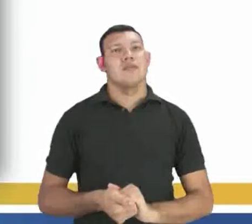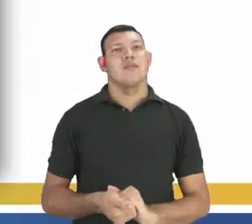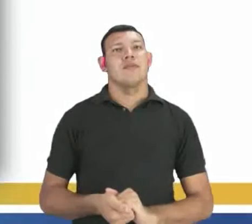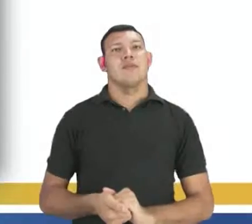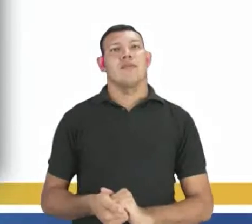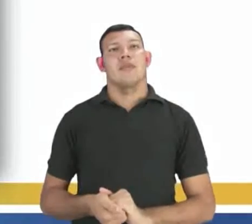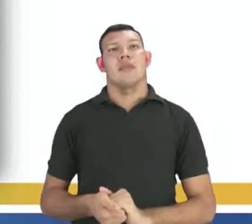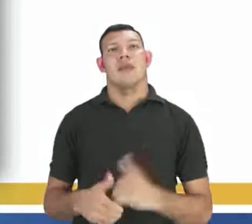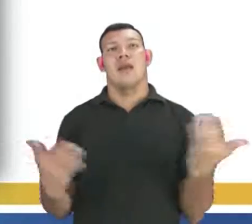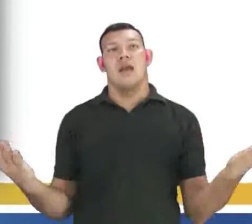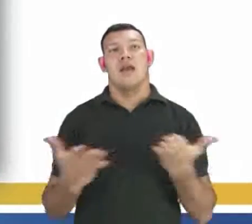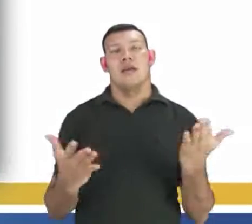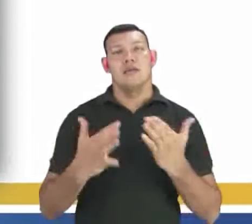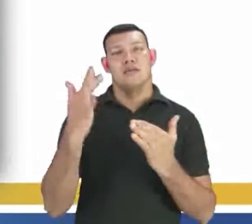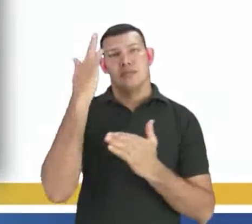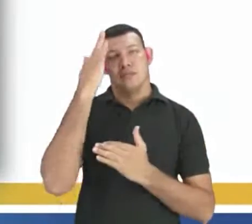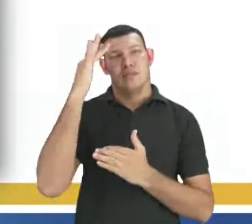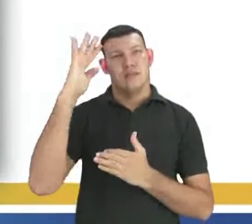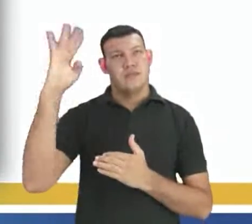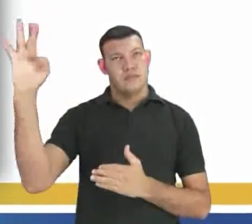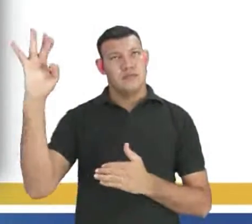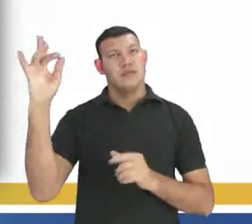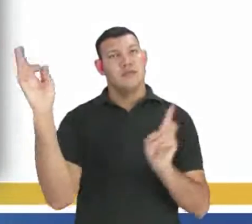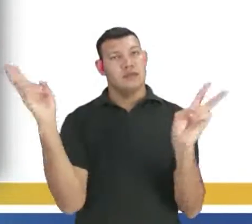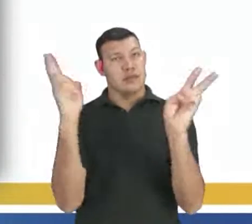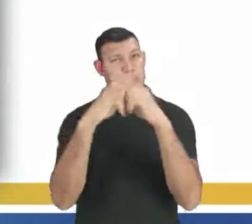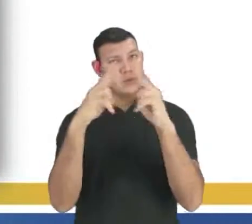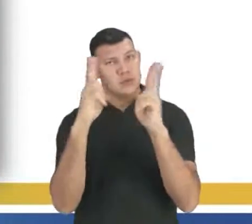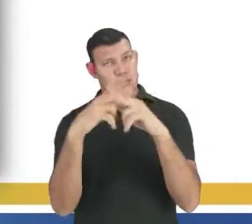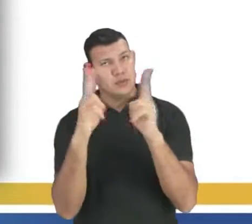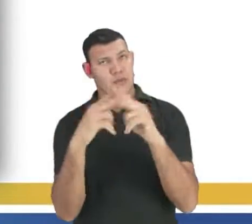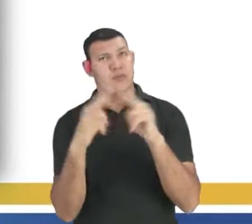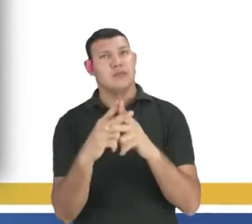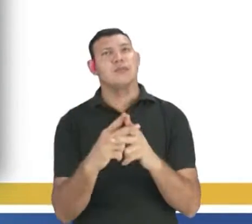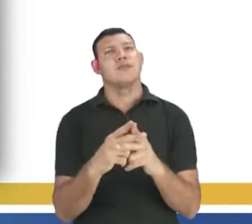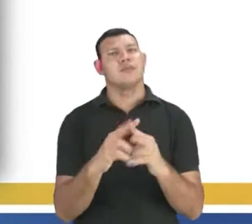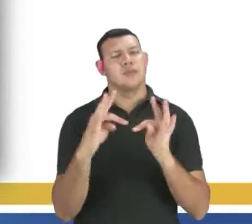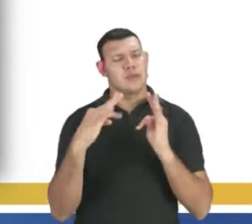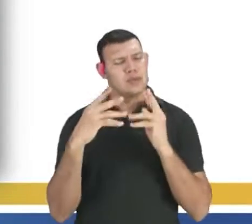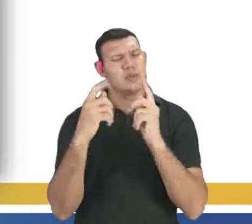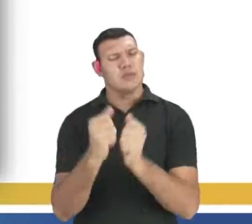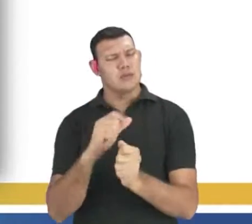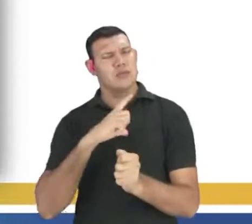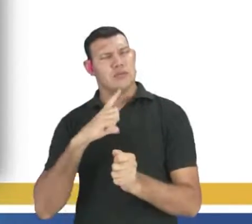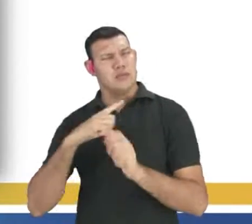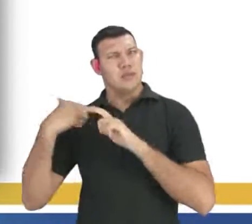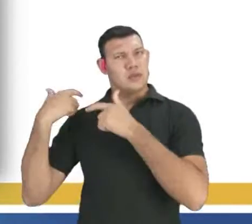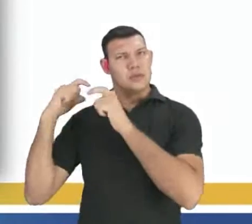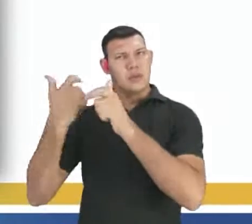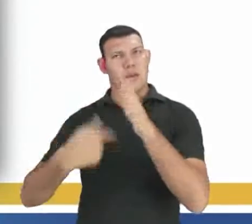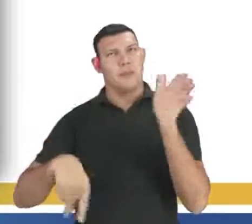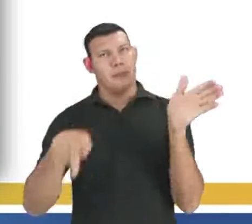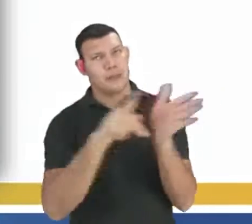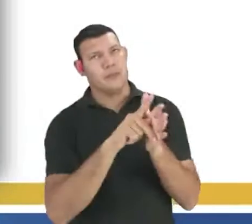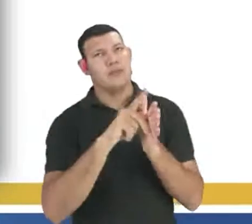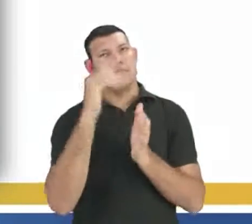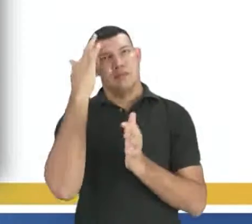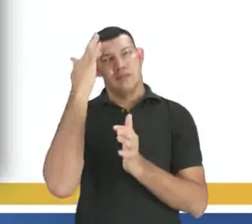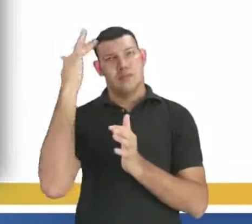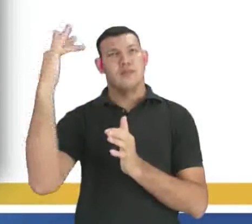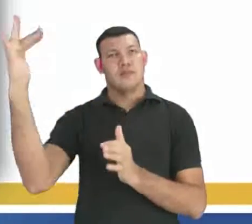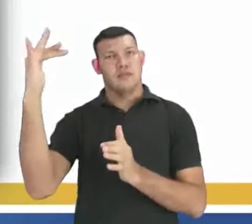falar um pouco sobre a filosofia das lutas, né? Toda luta tem sua tradição e filosofia dentro do